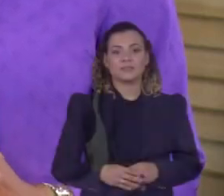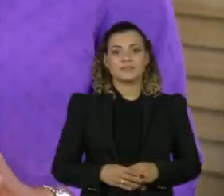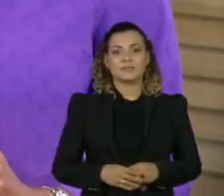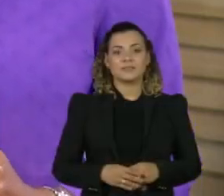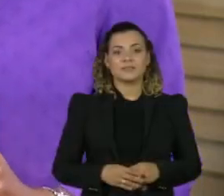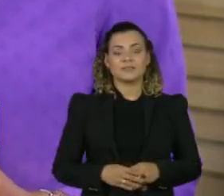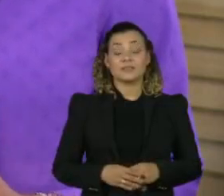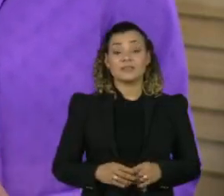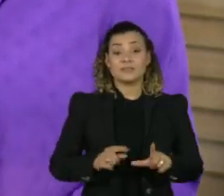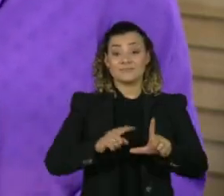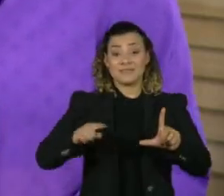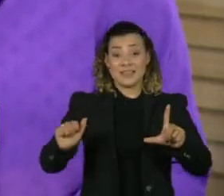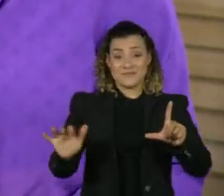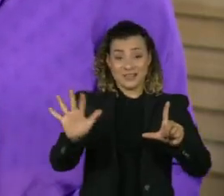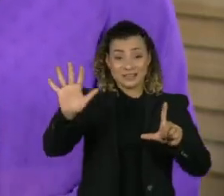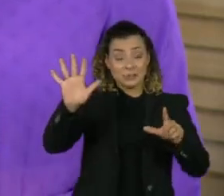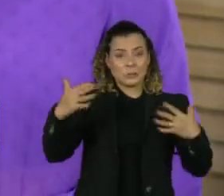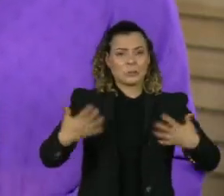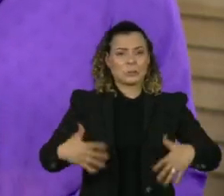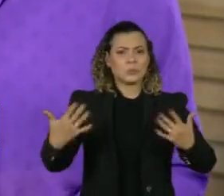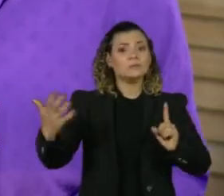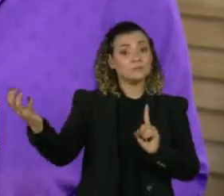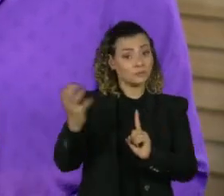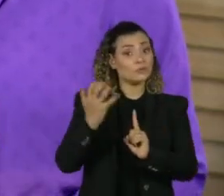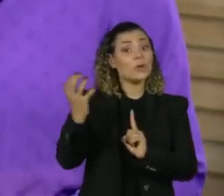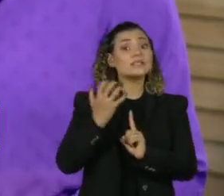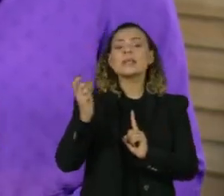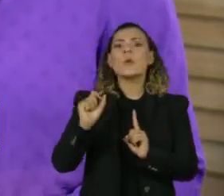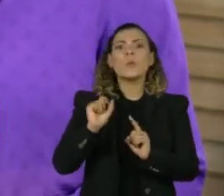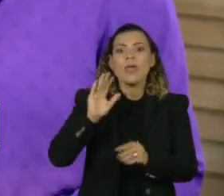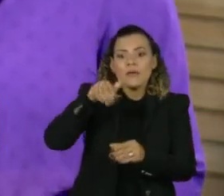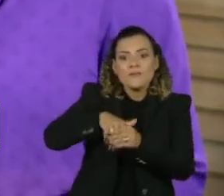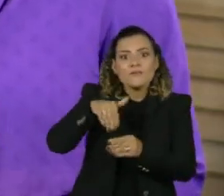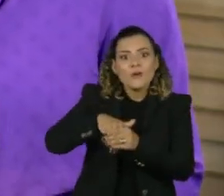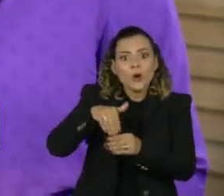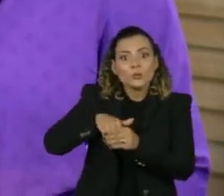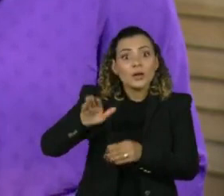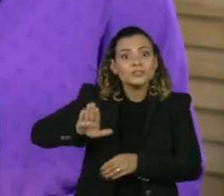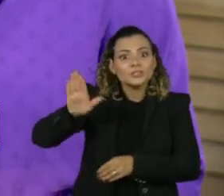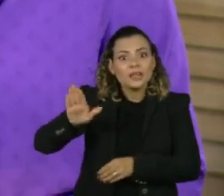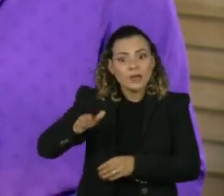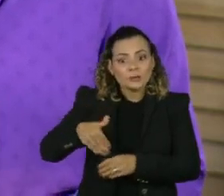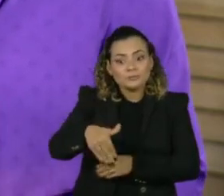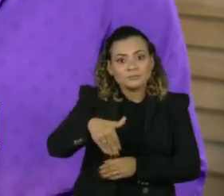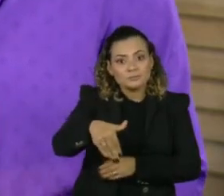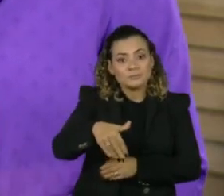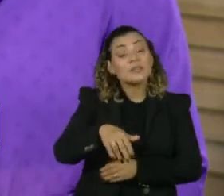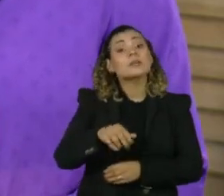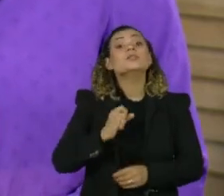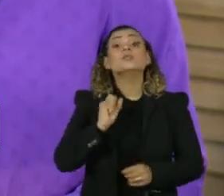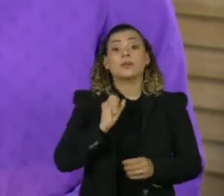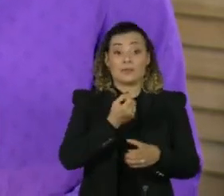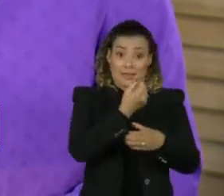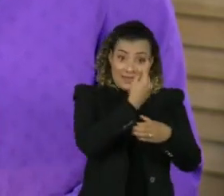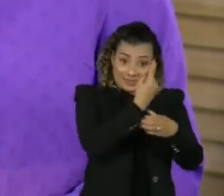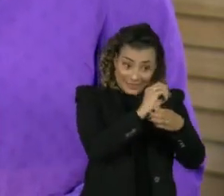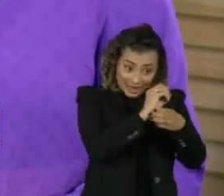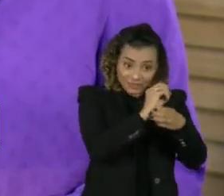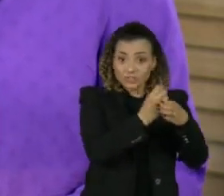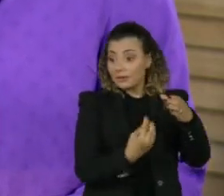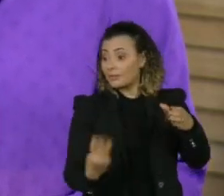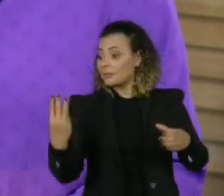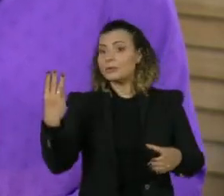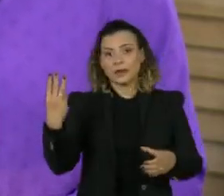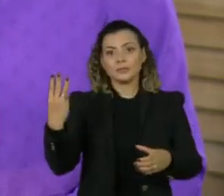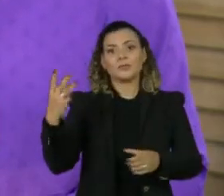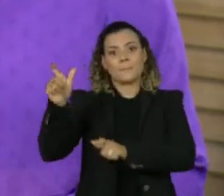é a inflação é um fator que pode mudar a intenção de voto de três a cada dez brasileiros é o que aponta